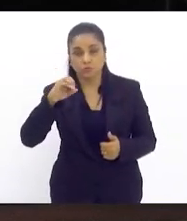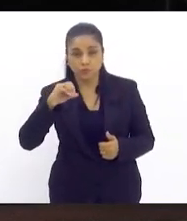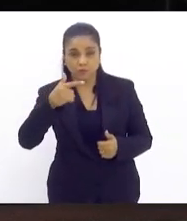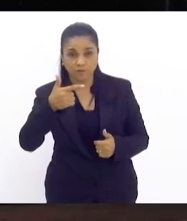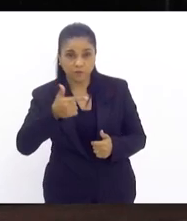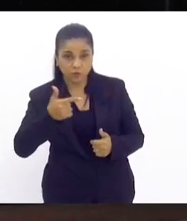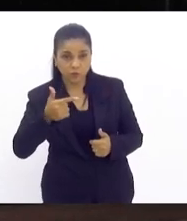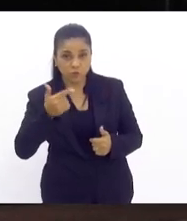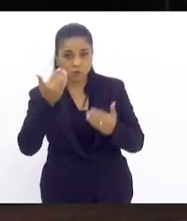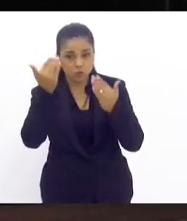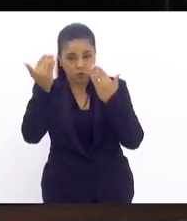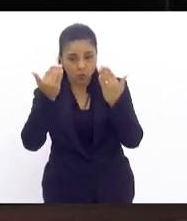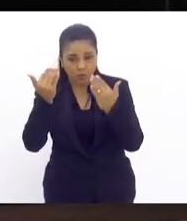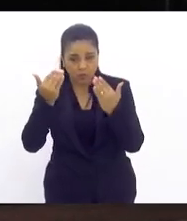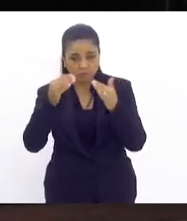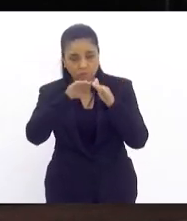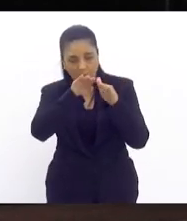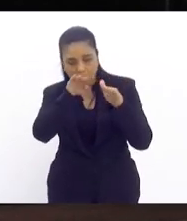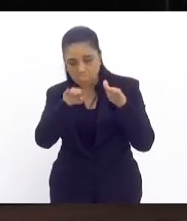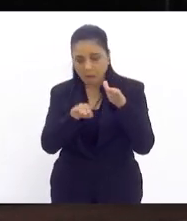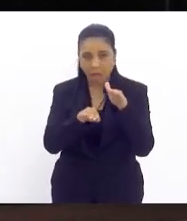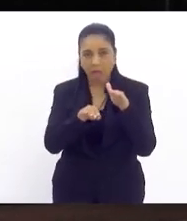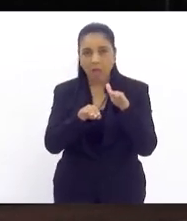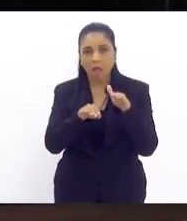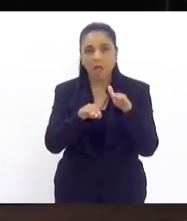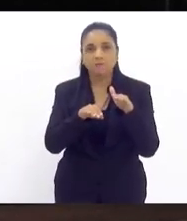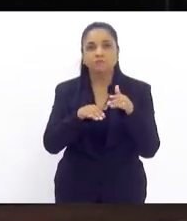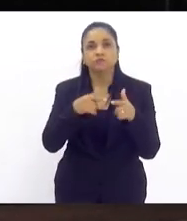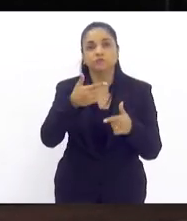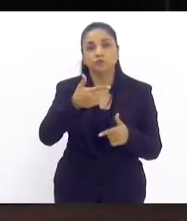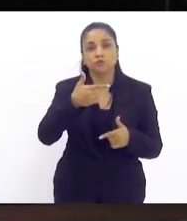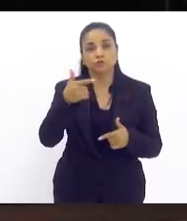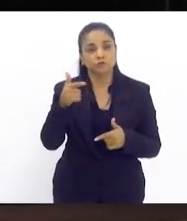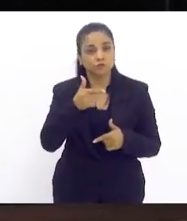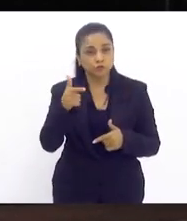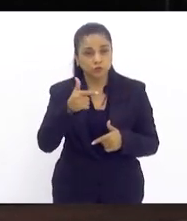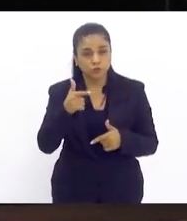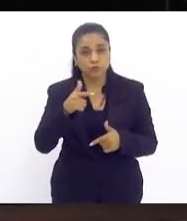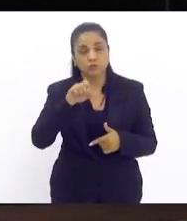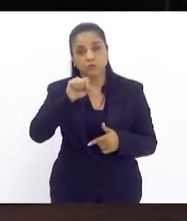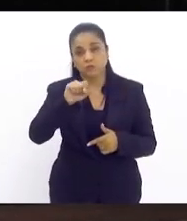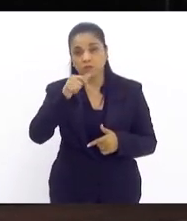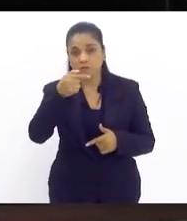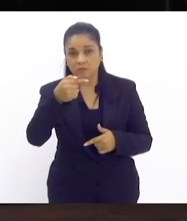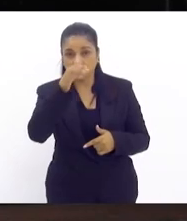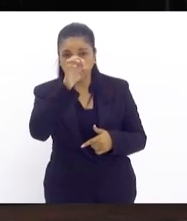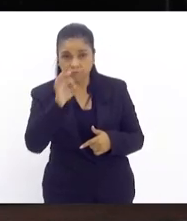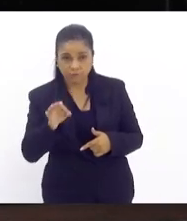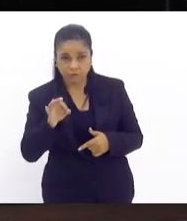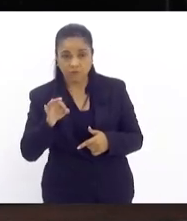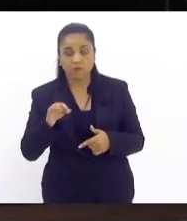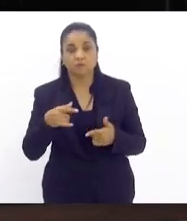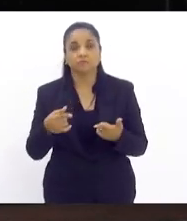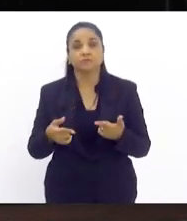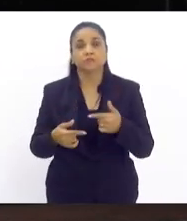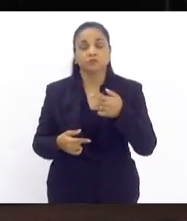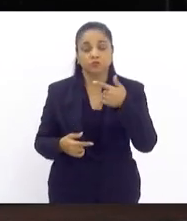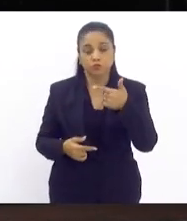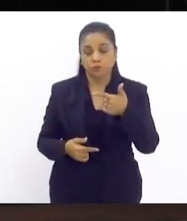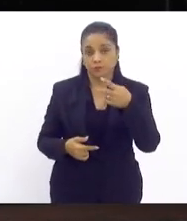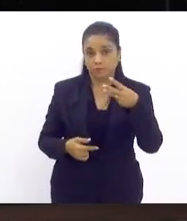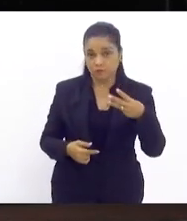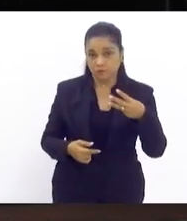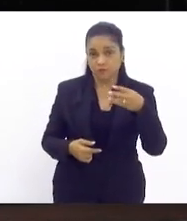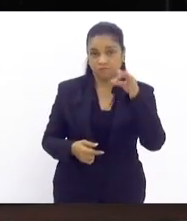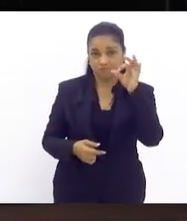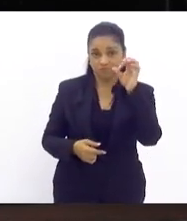certa equidade em 2022, 87%, em 2023, 89%. Há que se